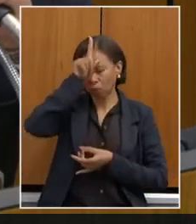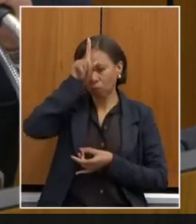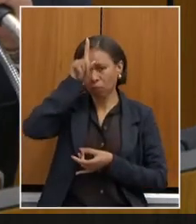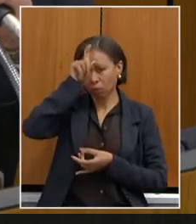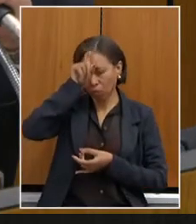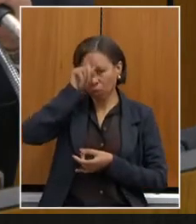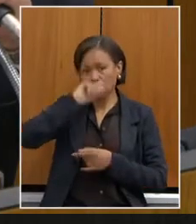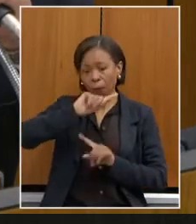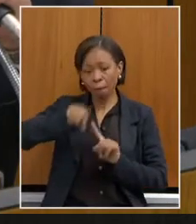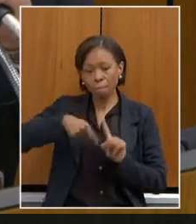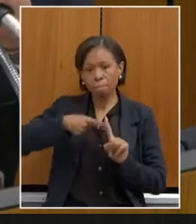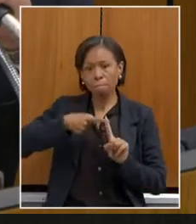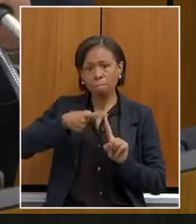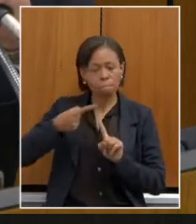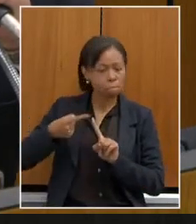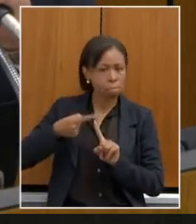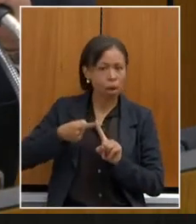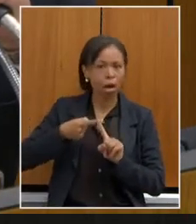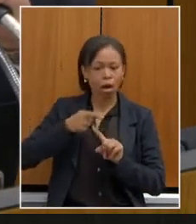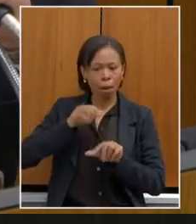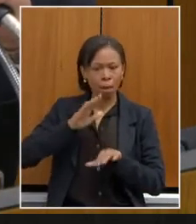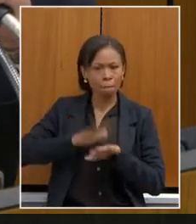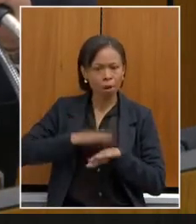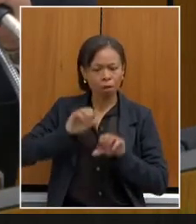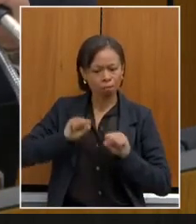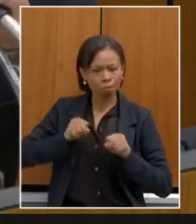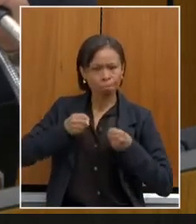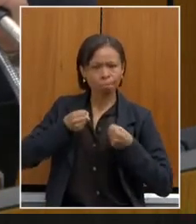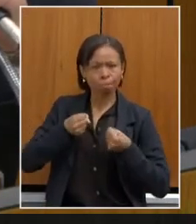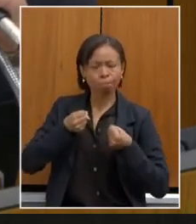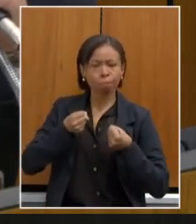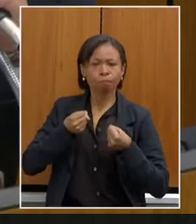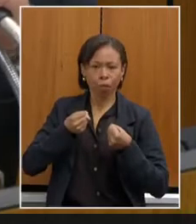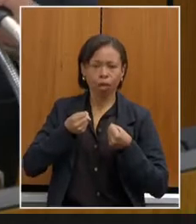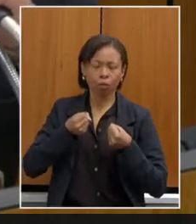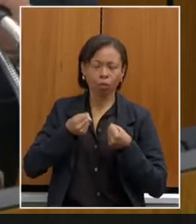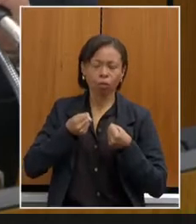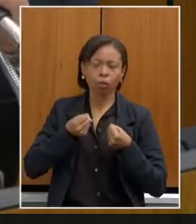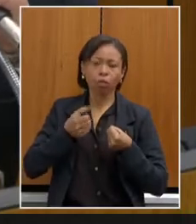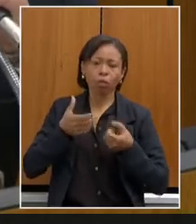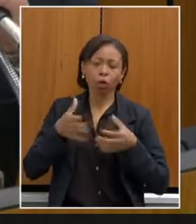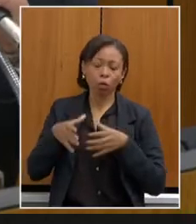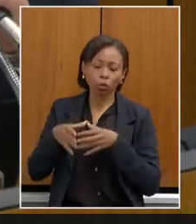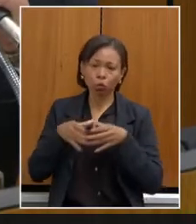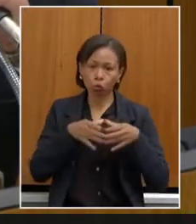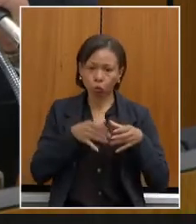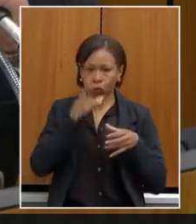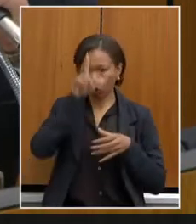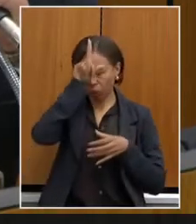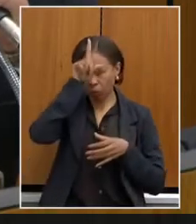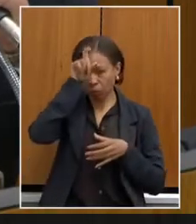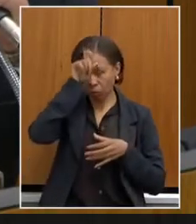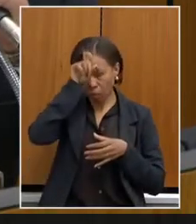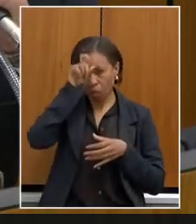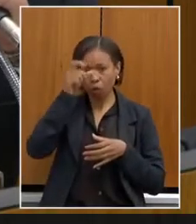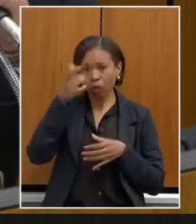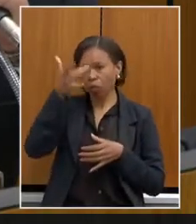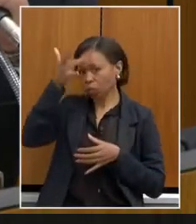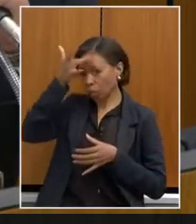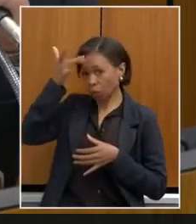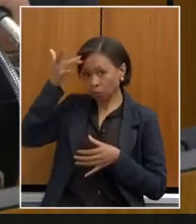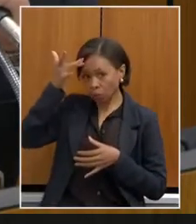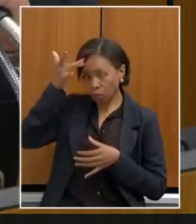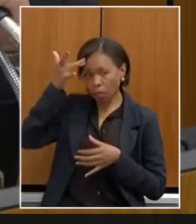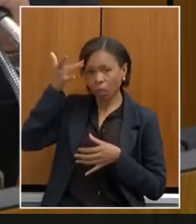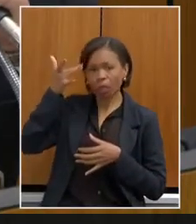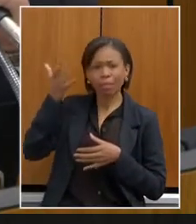robustos em relação a tudo que se envolve os hospitais psiquiátricos com o tempo eles não tiveram investimentos então eles